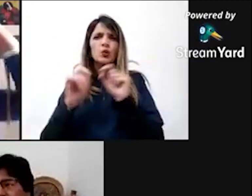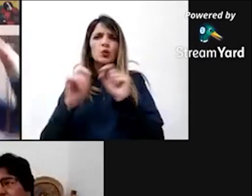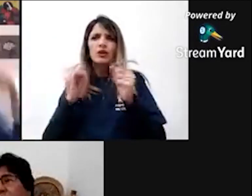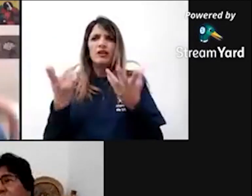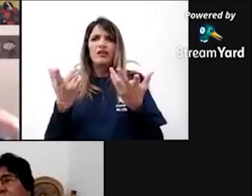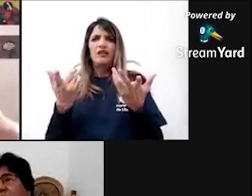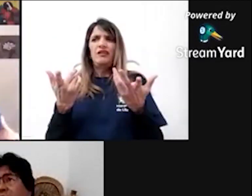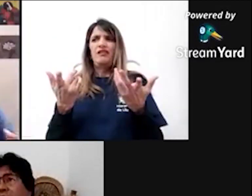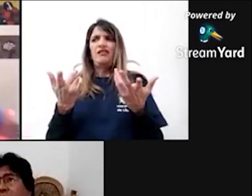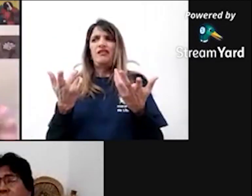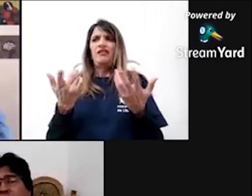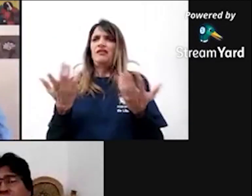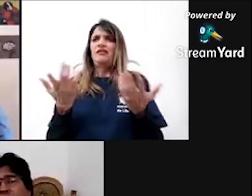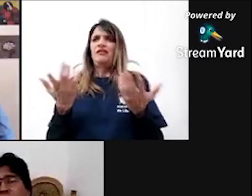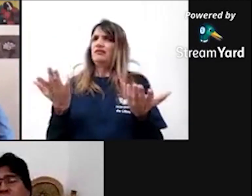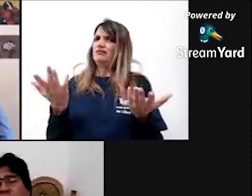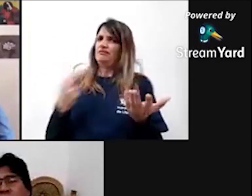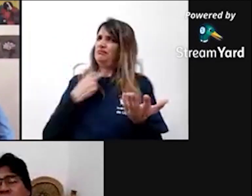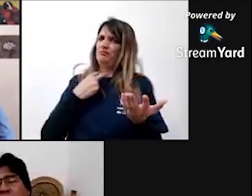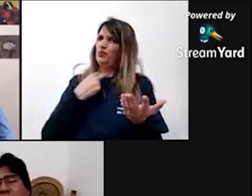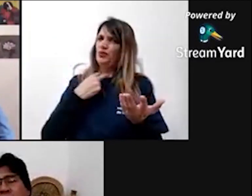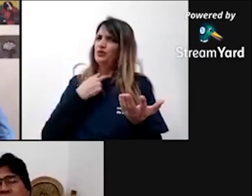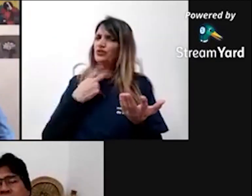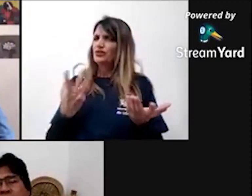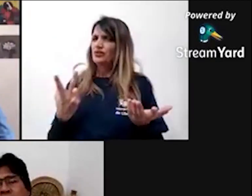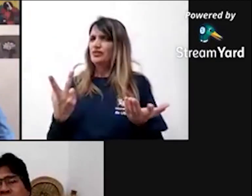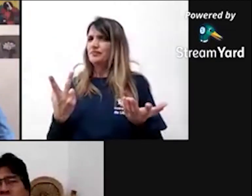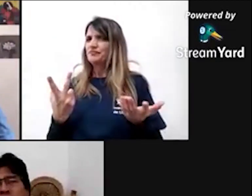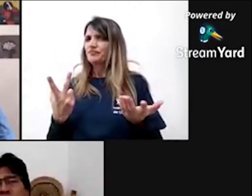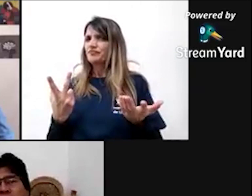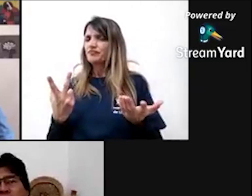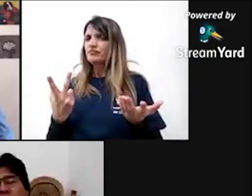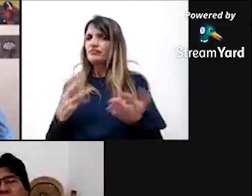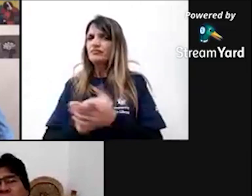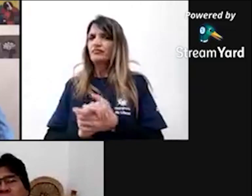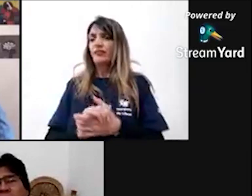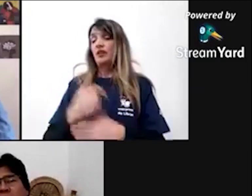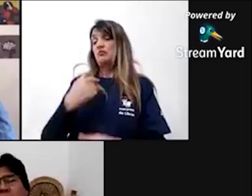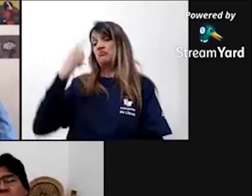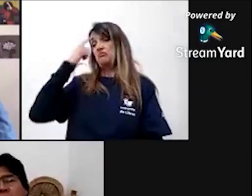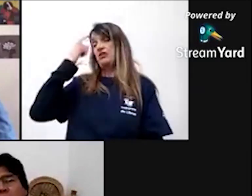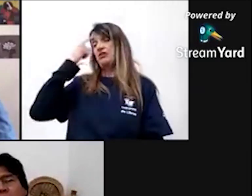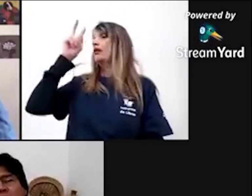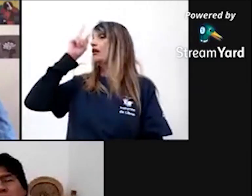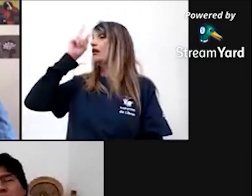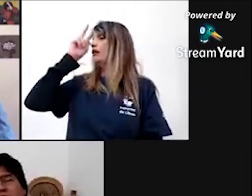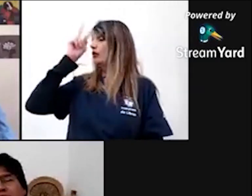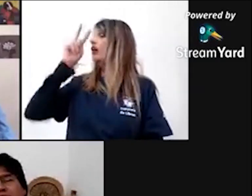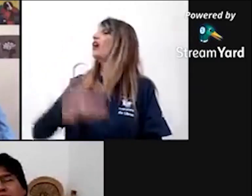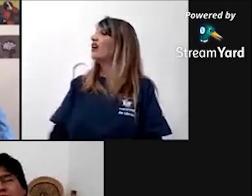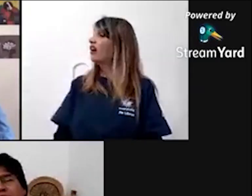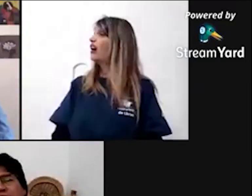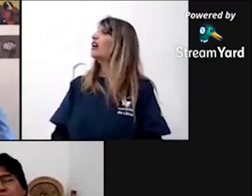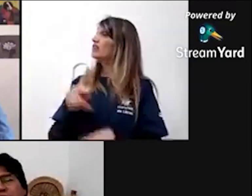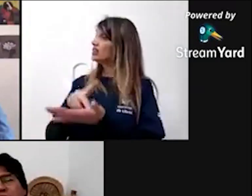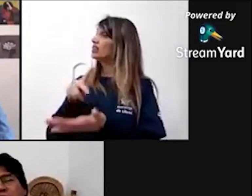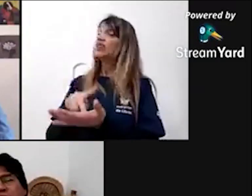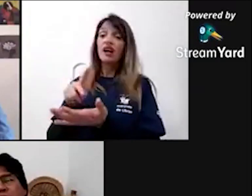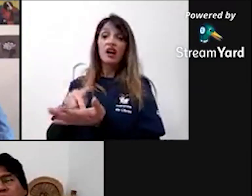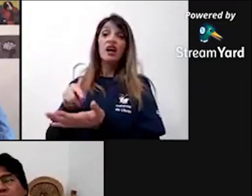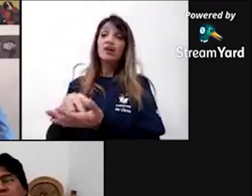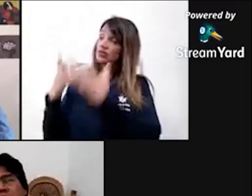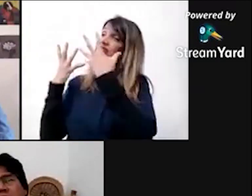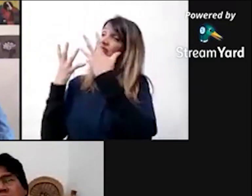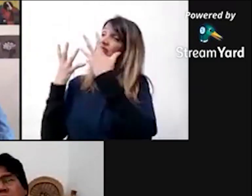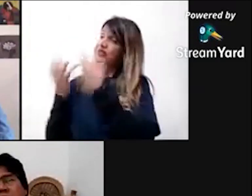ingenuidade, né? A gente está sendo ingênuo por achar que aquela história efetivamente contada daquele jeito aconteceu exatamente como